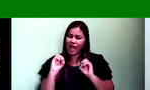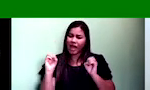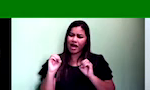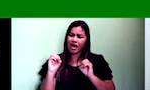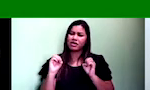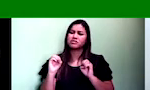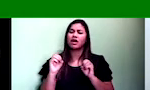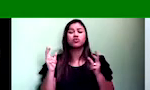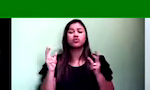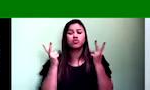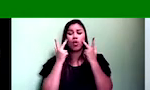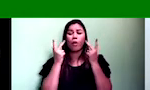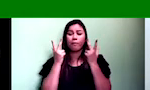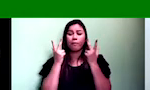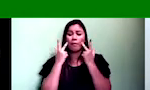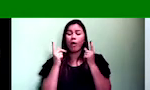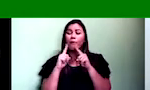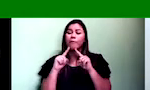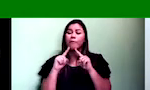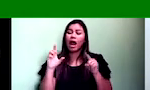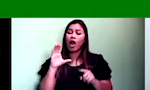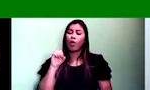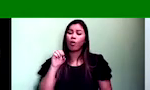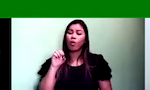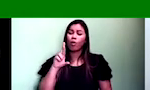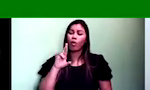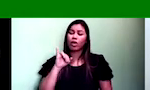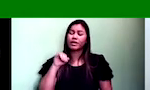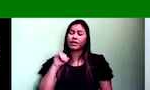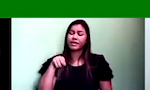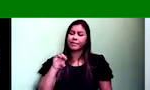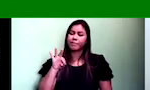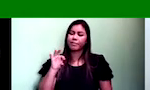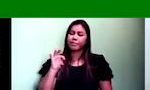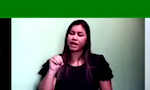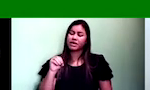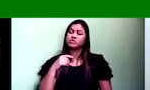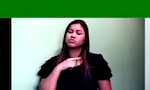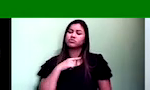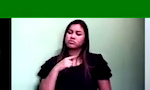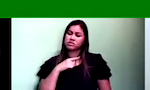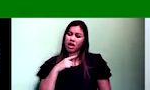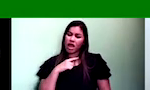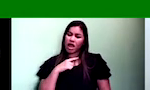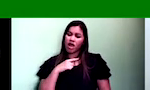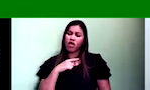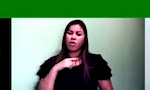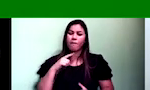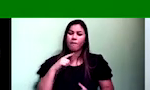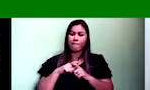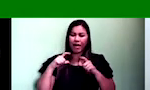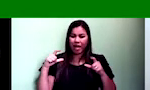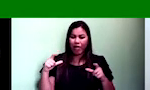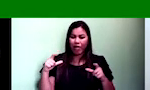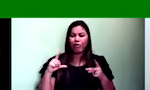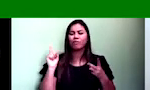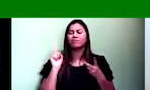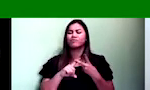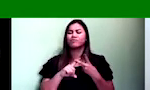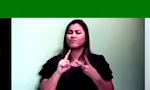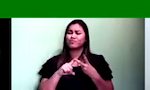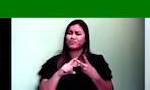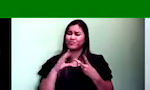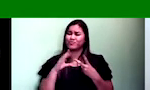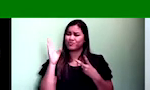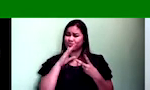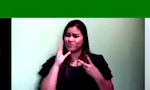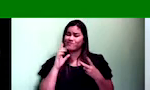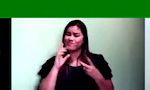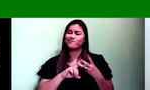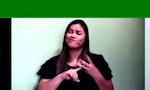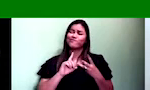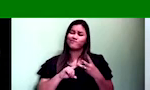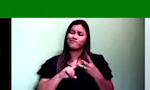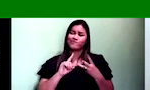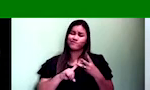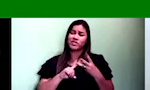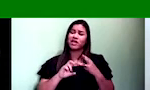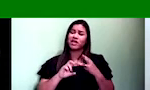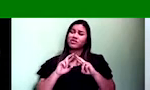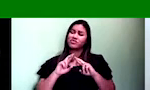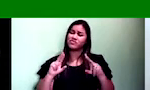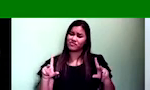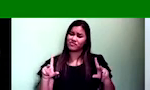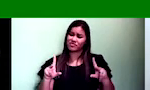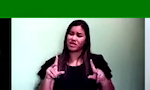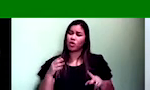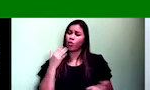ele já aumenta a quantidade, ele tem um odor desagradável e uma coloração diferente do que não uma coloração